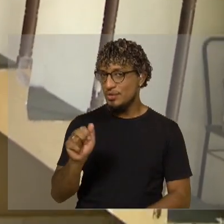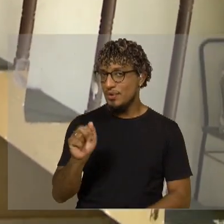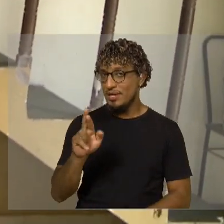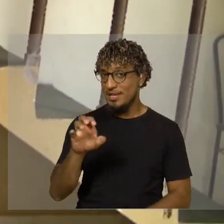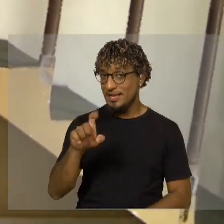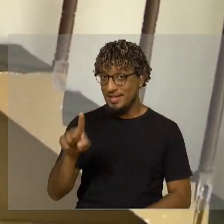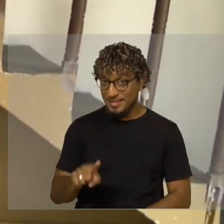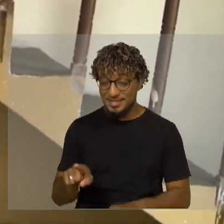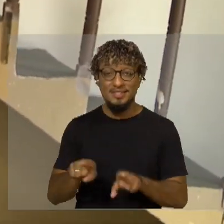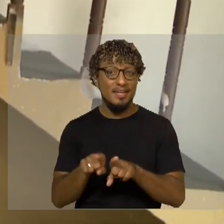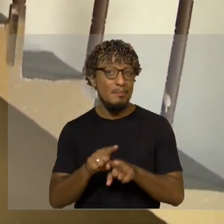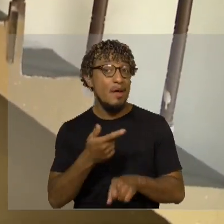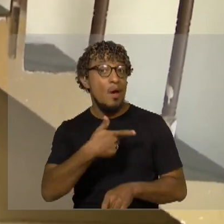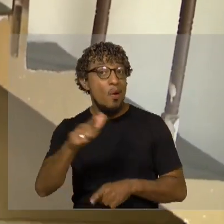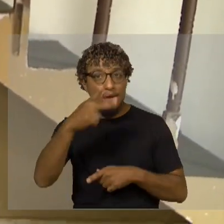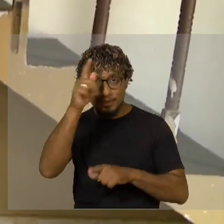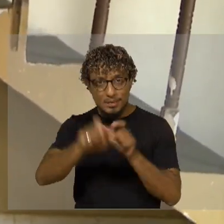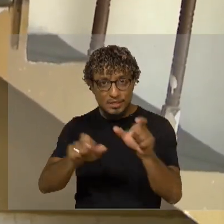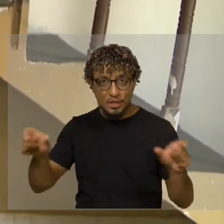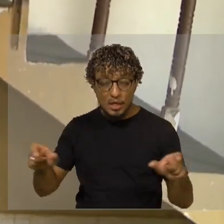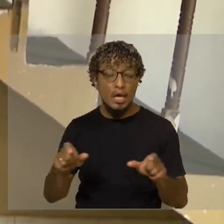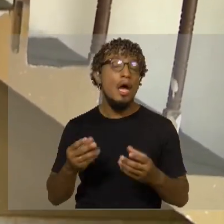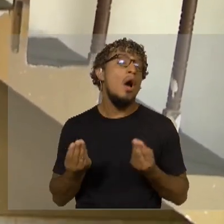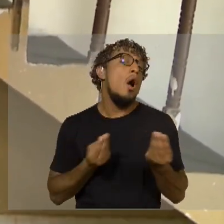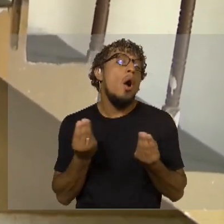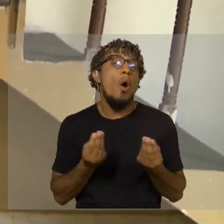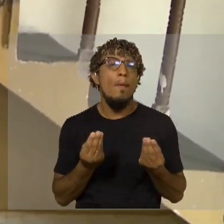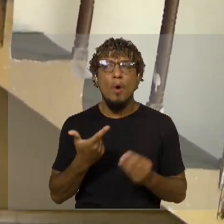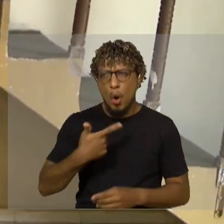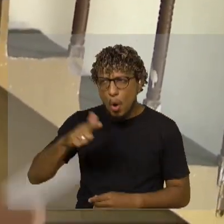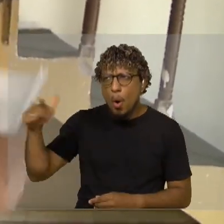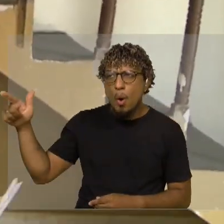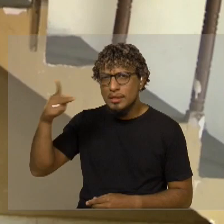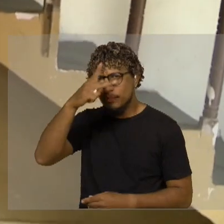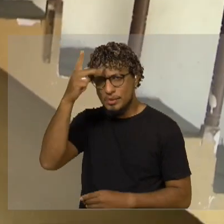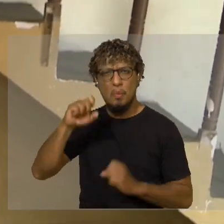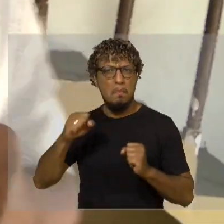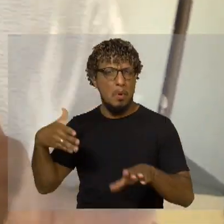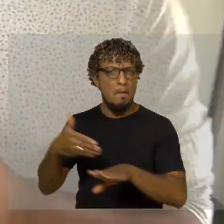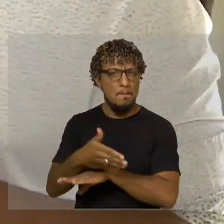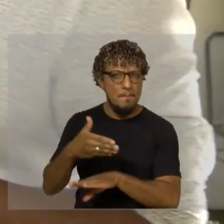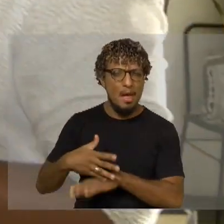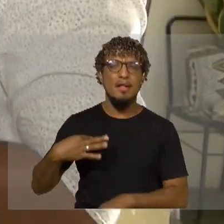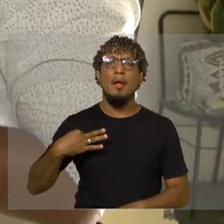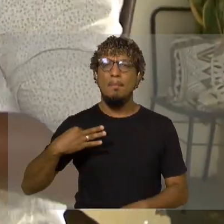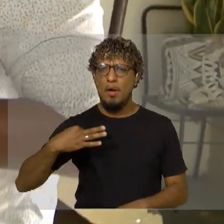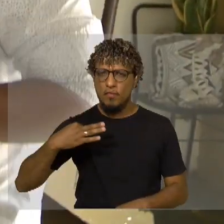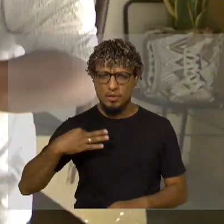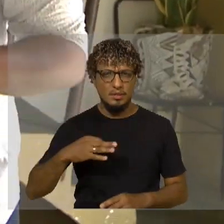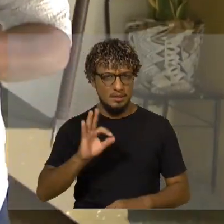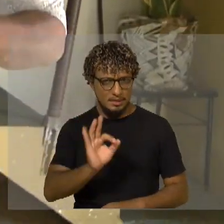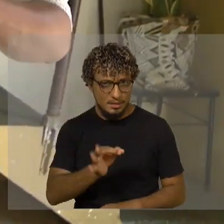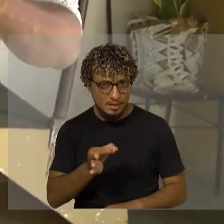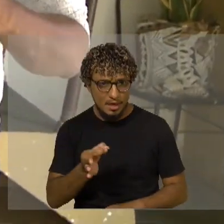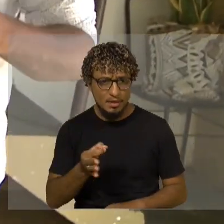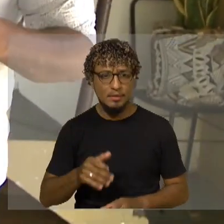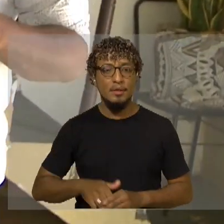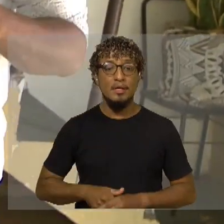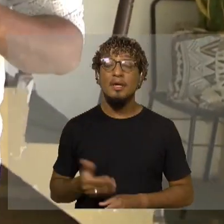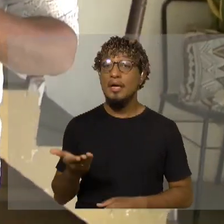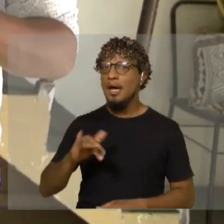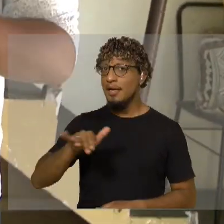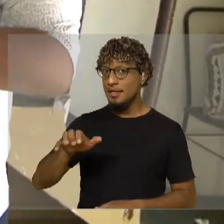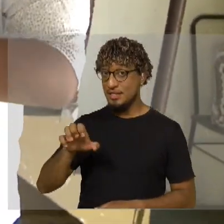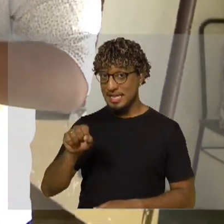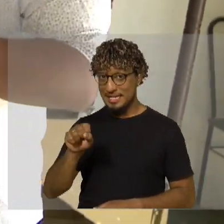UFMA, sobre a possibilidade de outras pessoas participarem aí como voluntários. Não é isso mesmo, Jéssica? A Jéssica